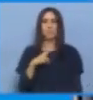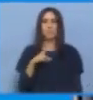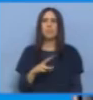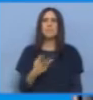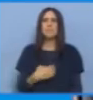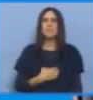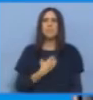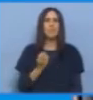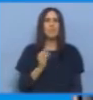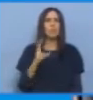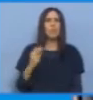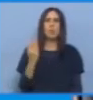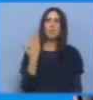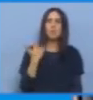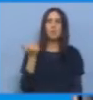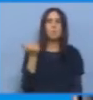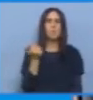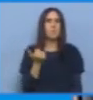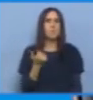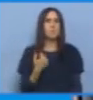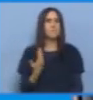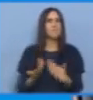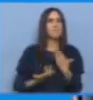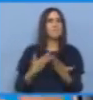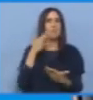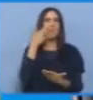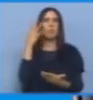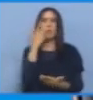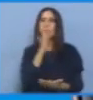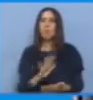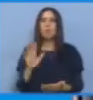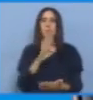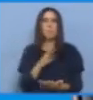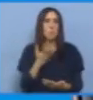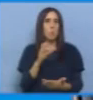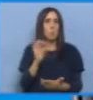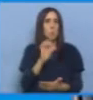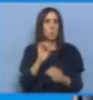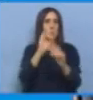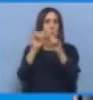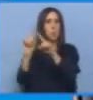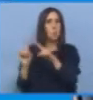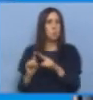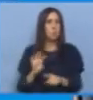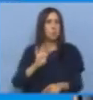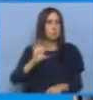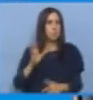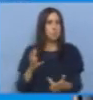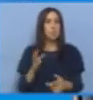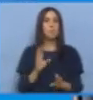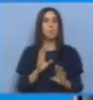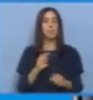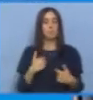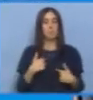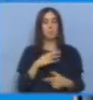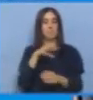nunca senti esse chamamento de ir para fora, de ir para a África ou outro continente ou outro país. No entanto, eu